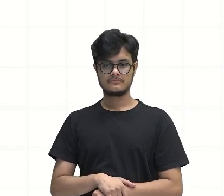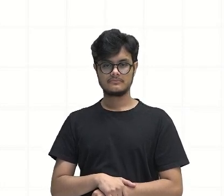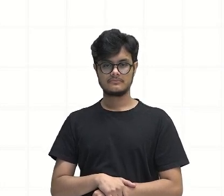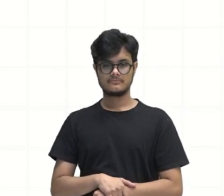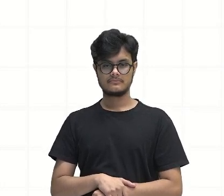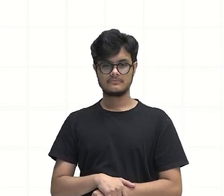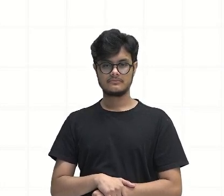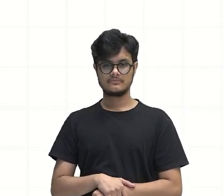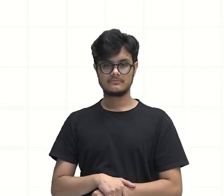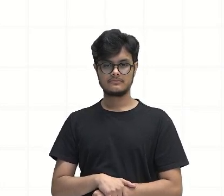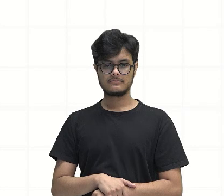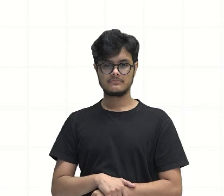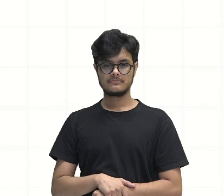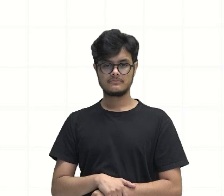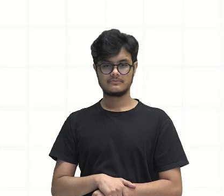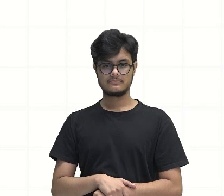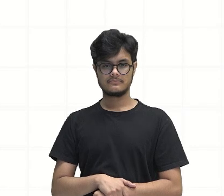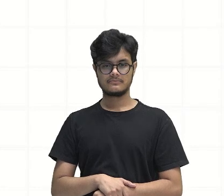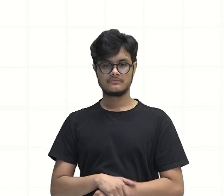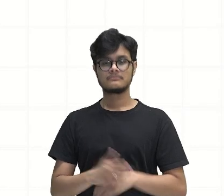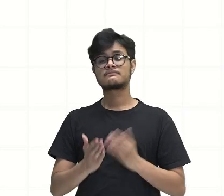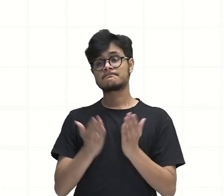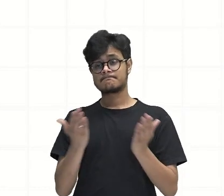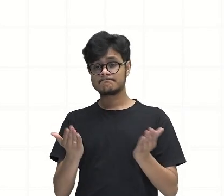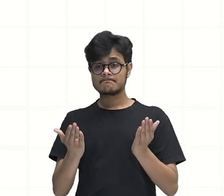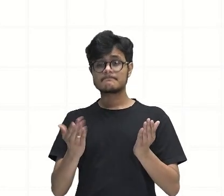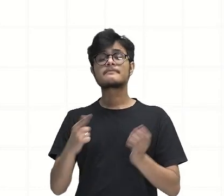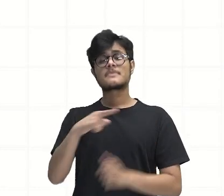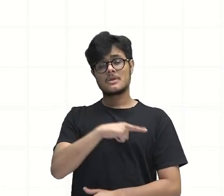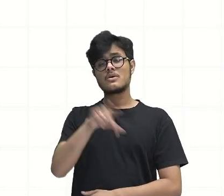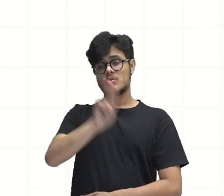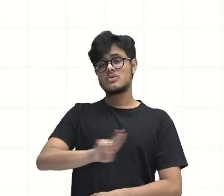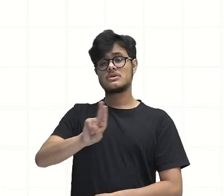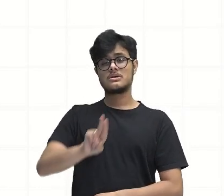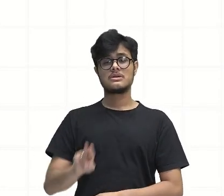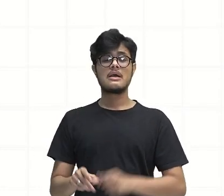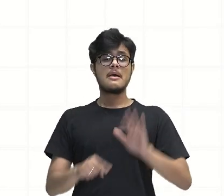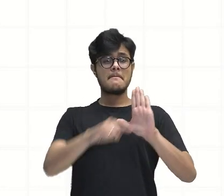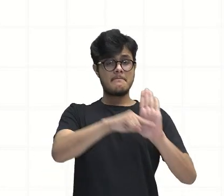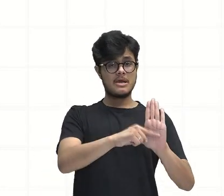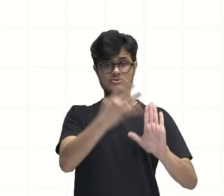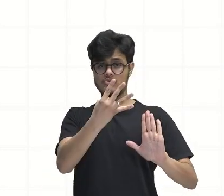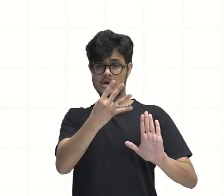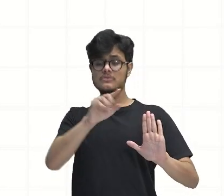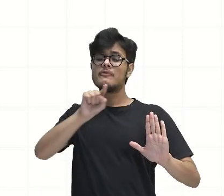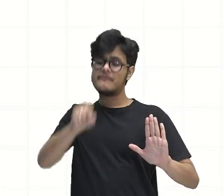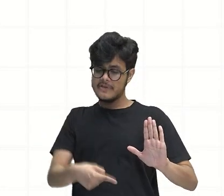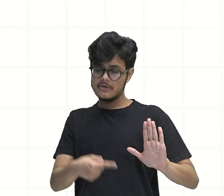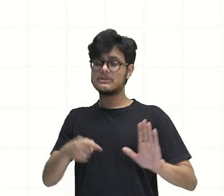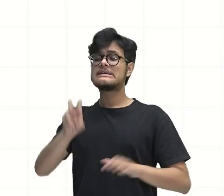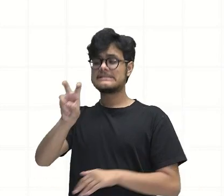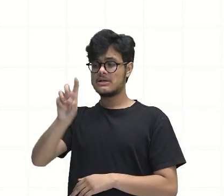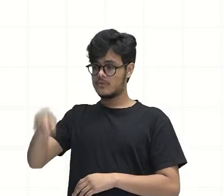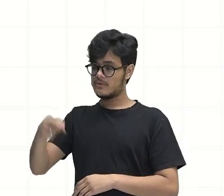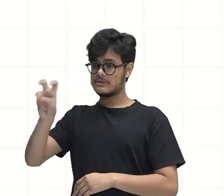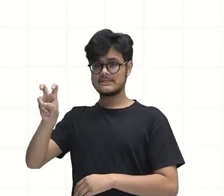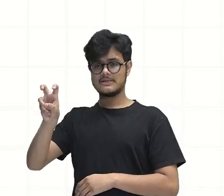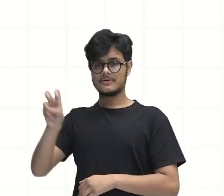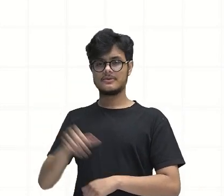e aí, como tem uma vírgula lá no outro número, eu vou usar ponto e vírgula, 5,